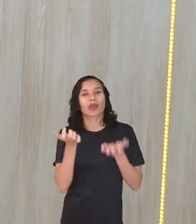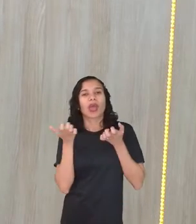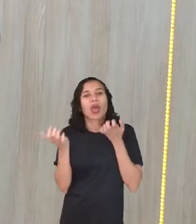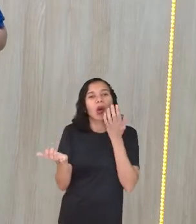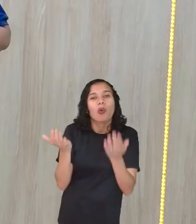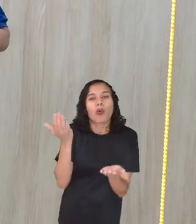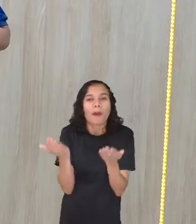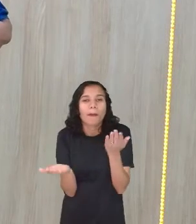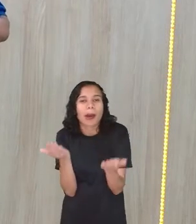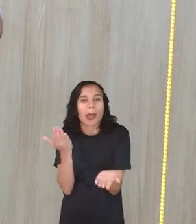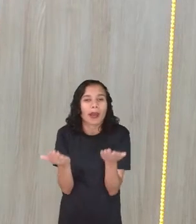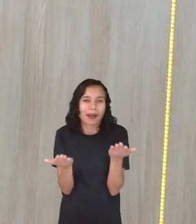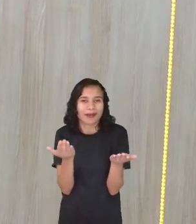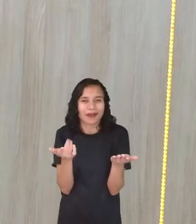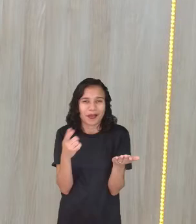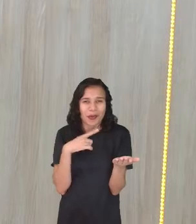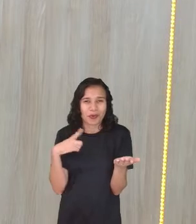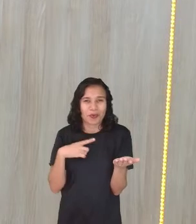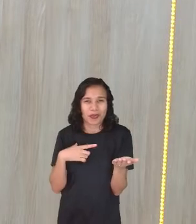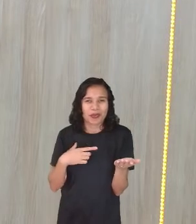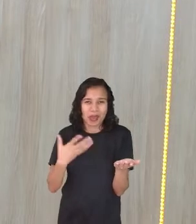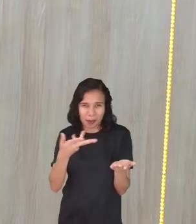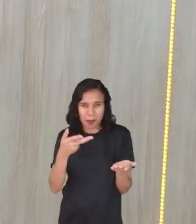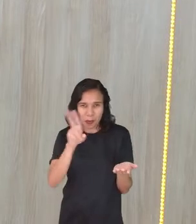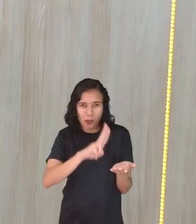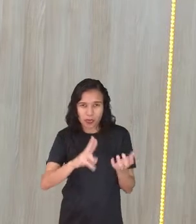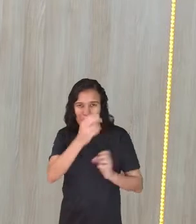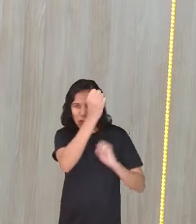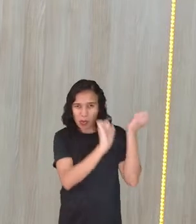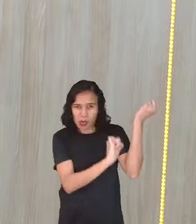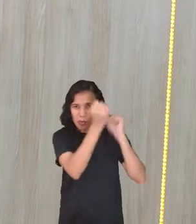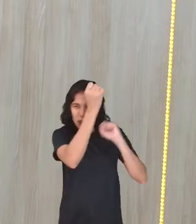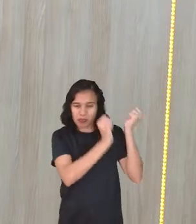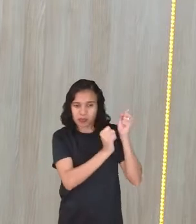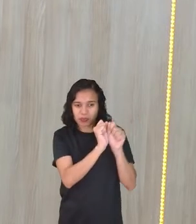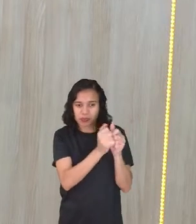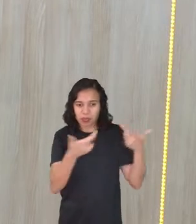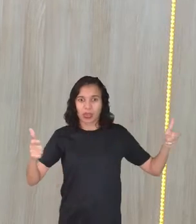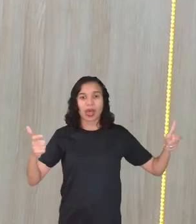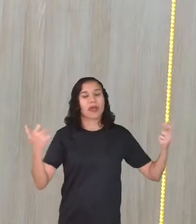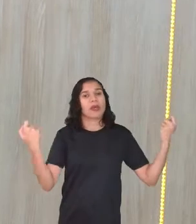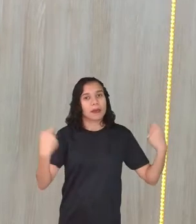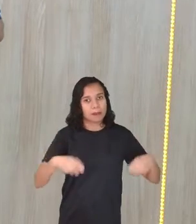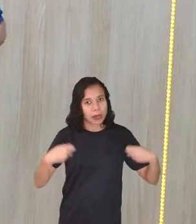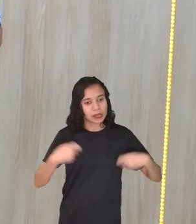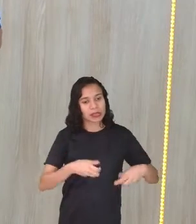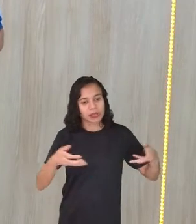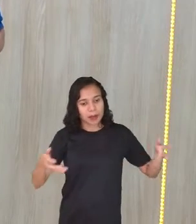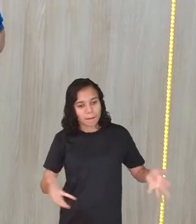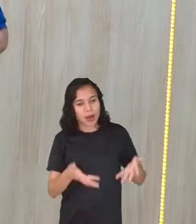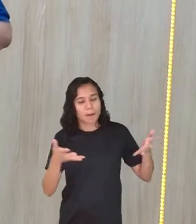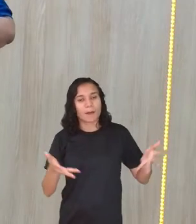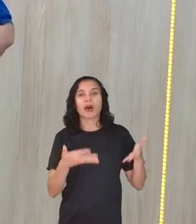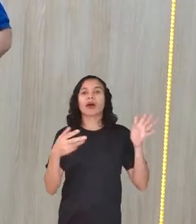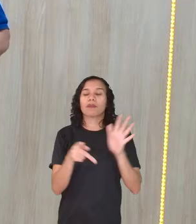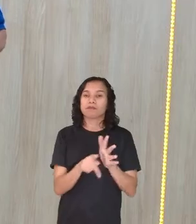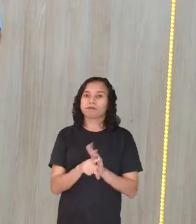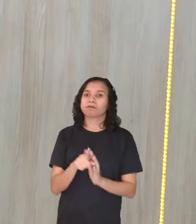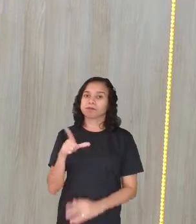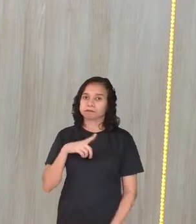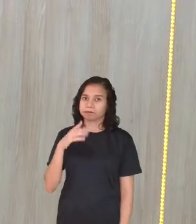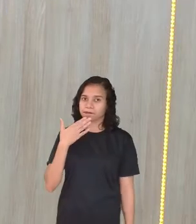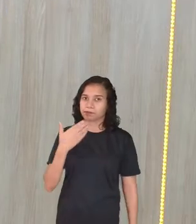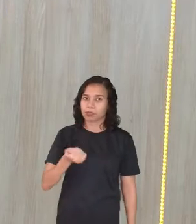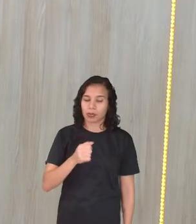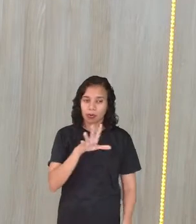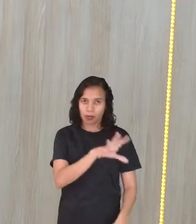com aquelas que foram produzidas a partir em grande escala e que precisavam desses agrotóxicos para ter a